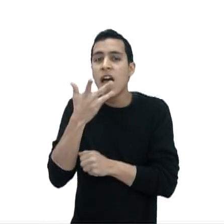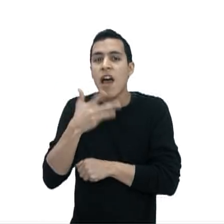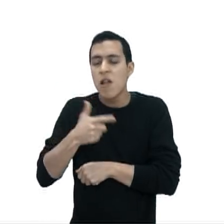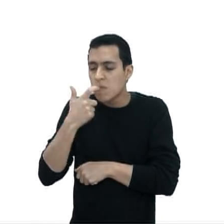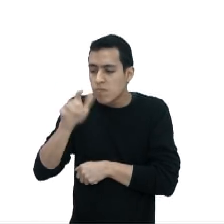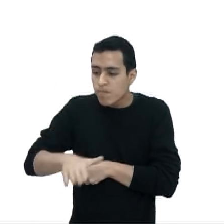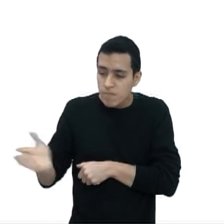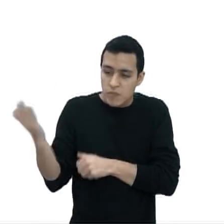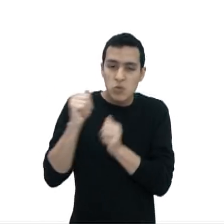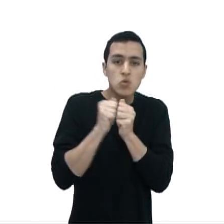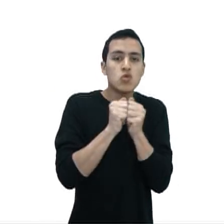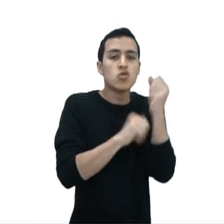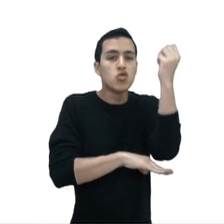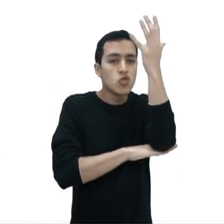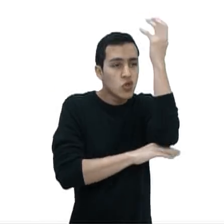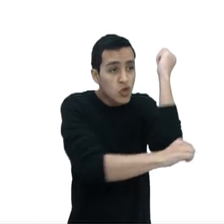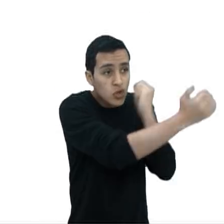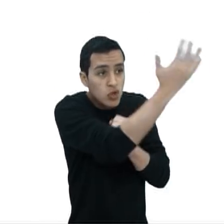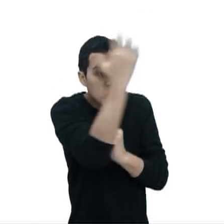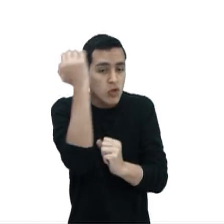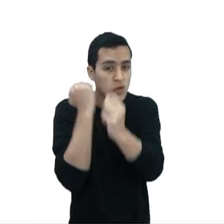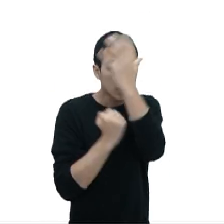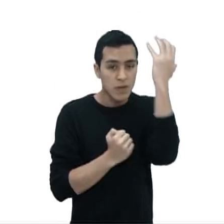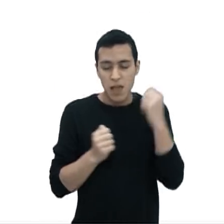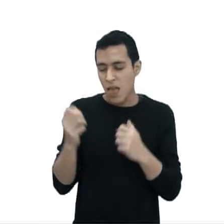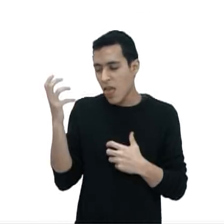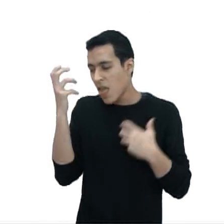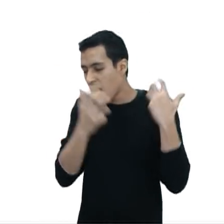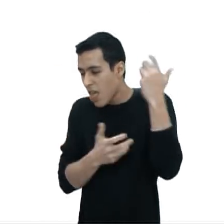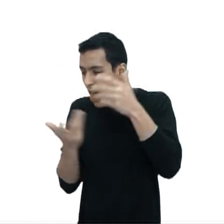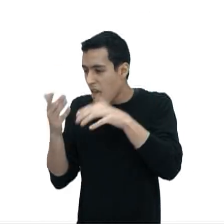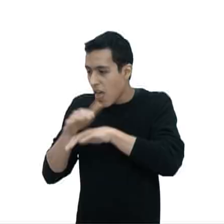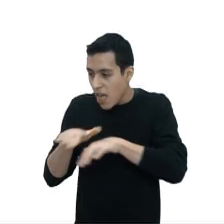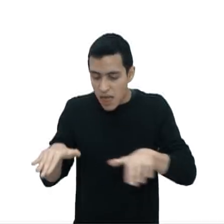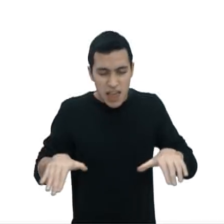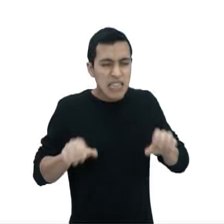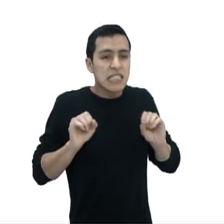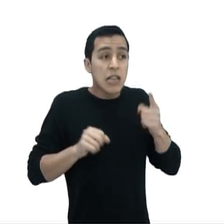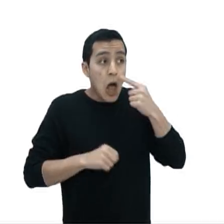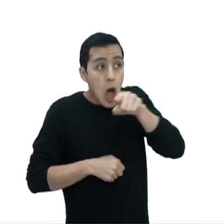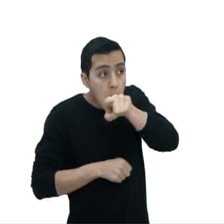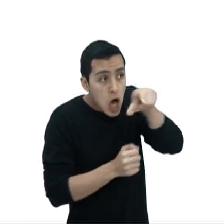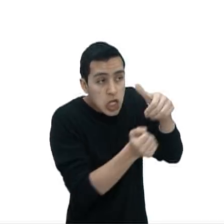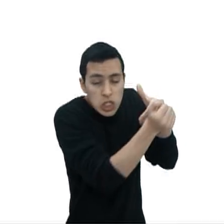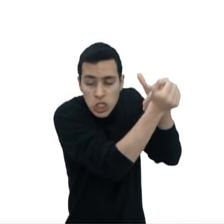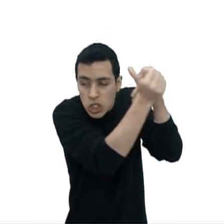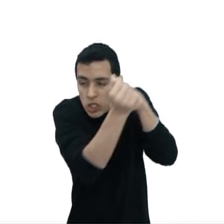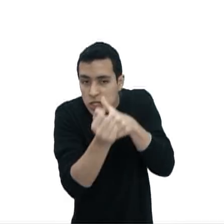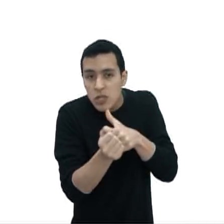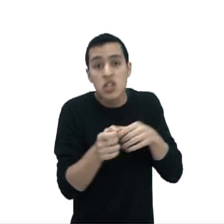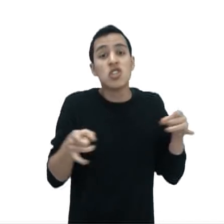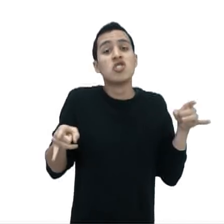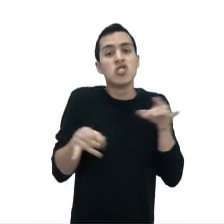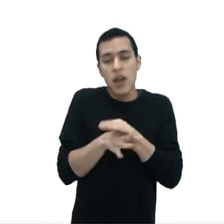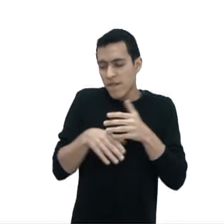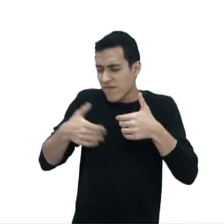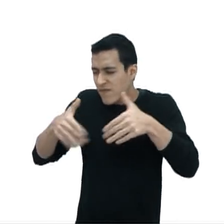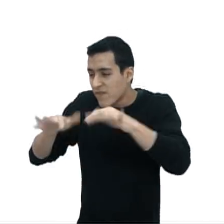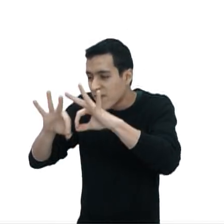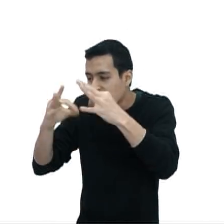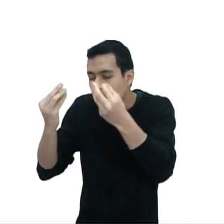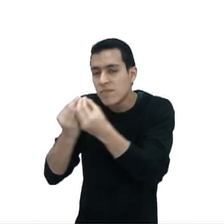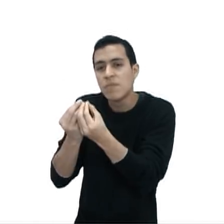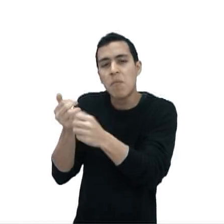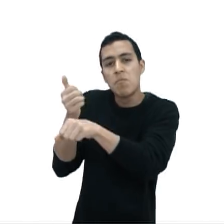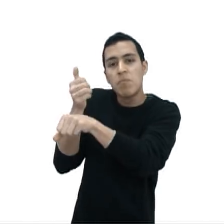nas matas. Após encantar as crianças e ensinar os segredos da floresta, devolve os jovens para a